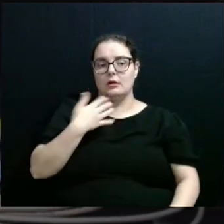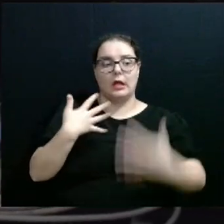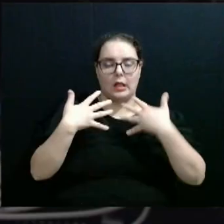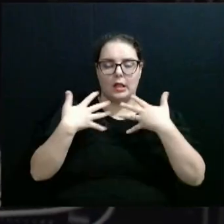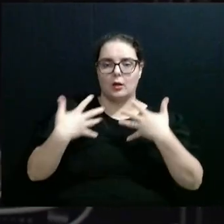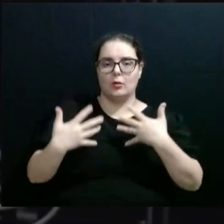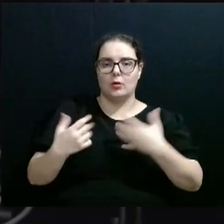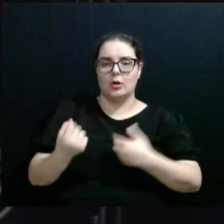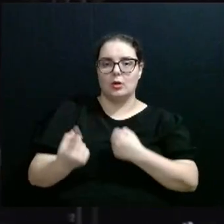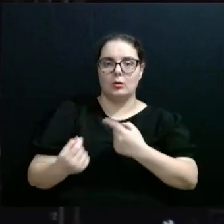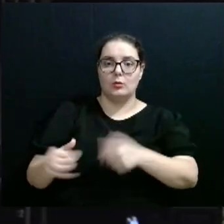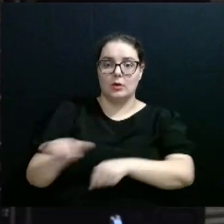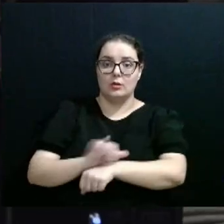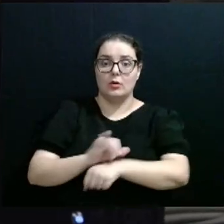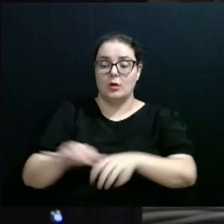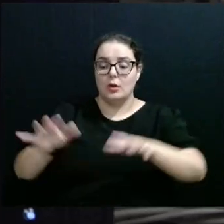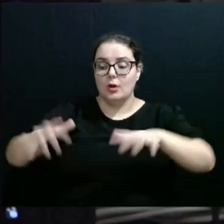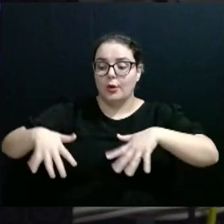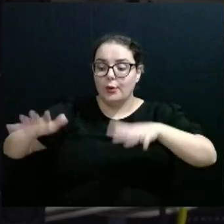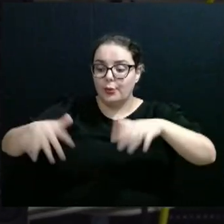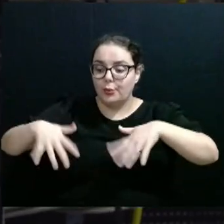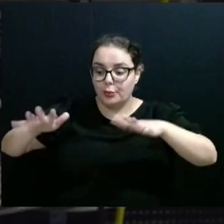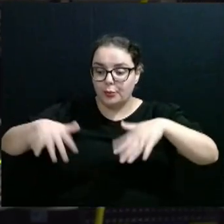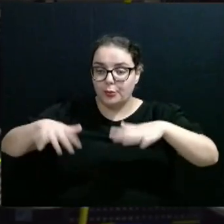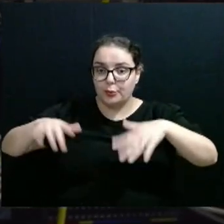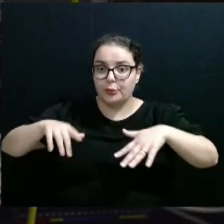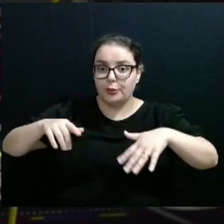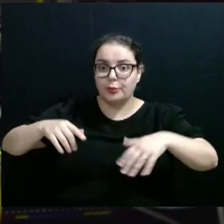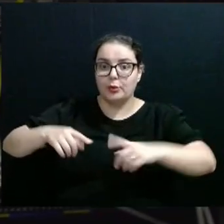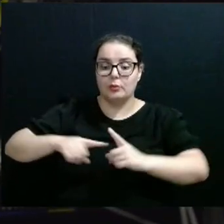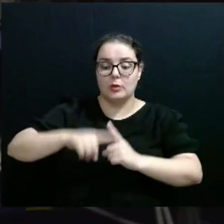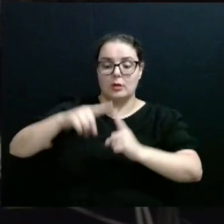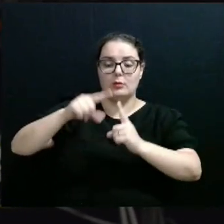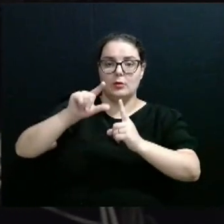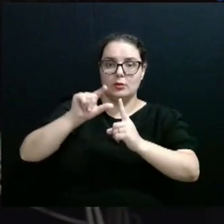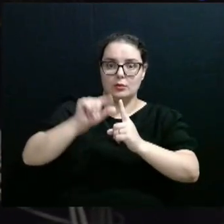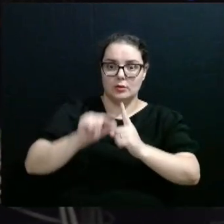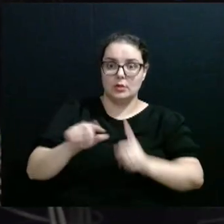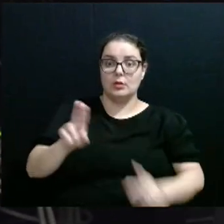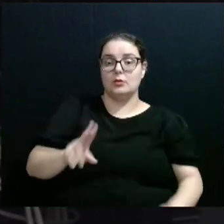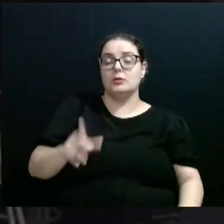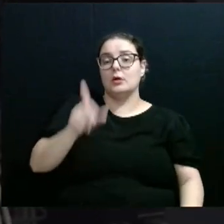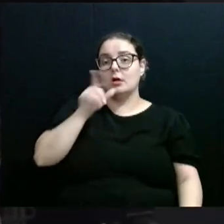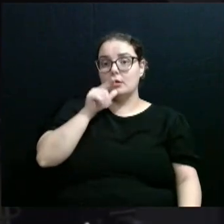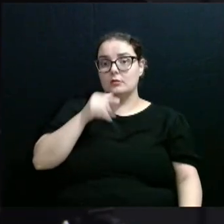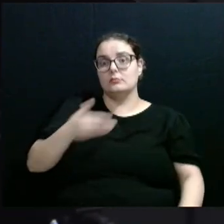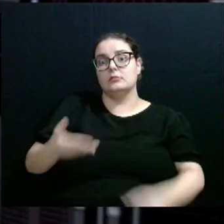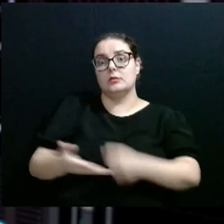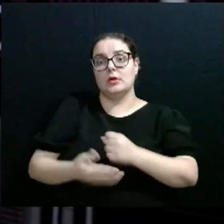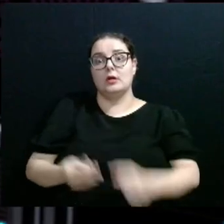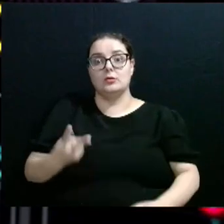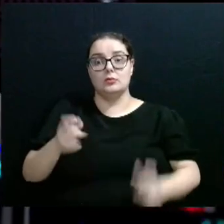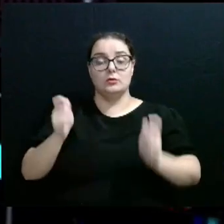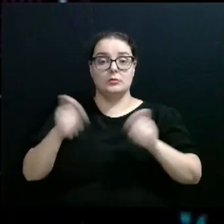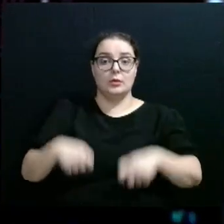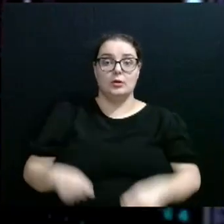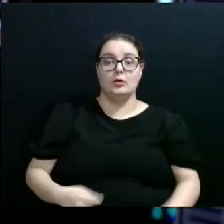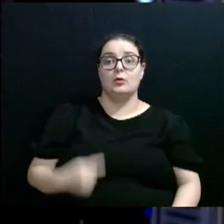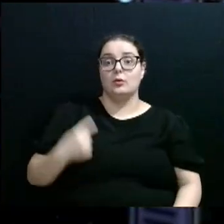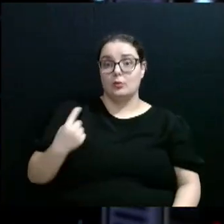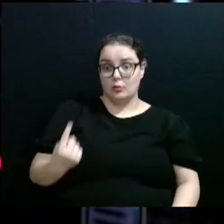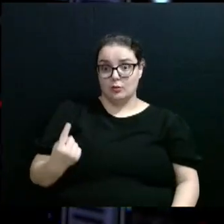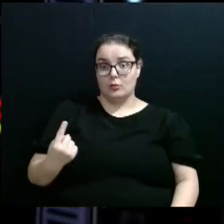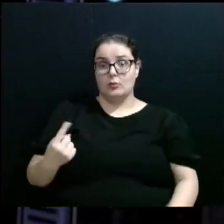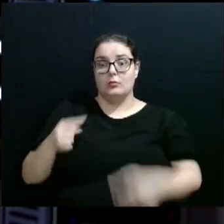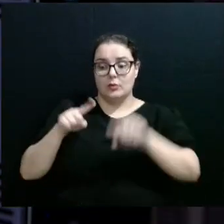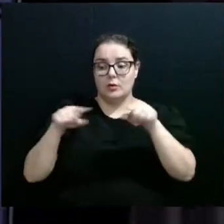fazer o resfriamento desse ambiente utiliza a água, né? A gente tem basicamente aí 2 possibilidades, uma com